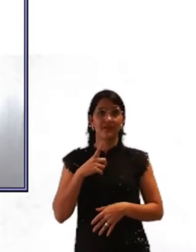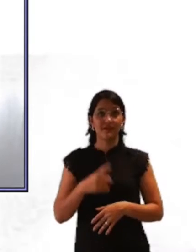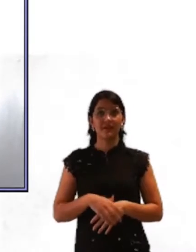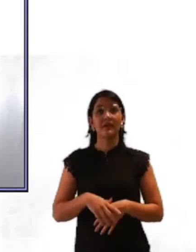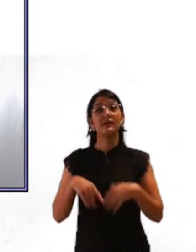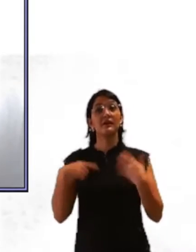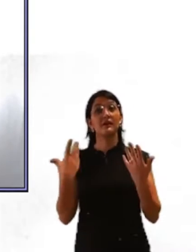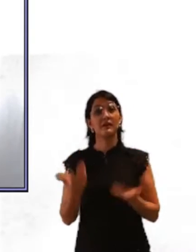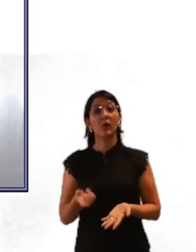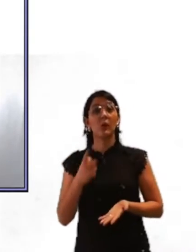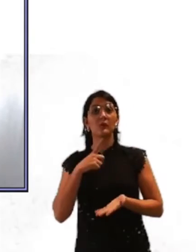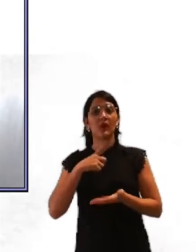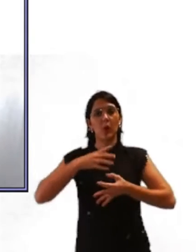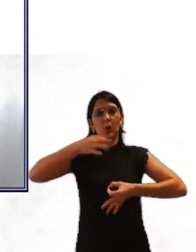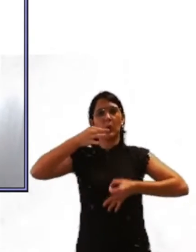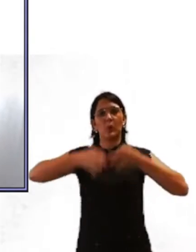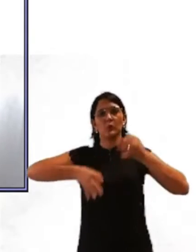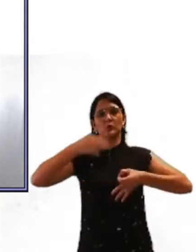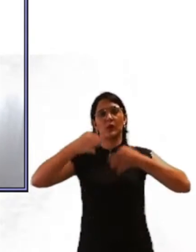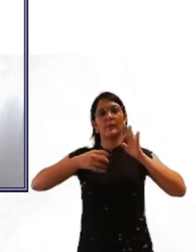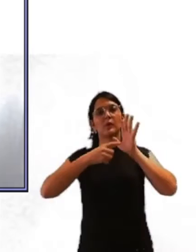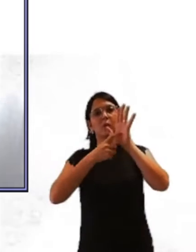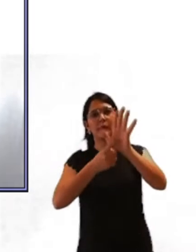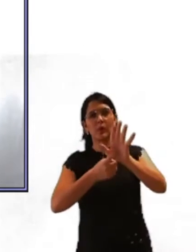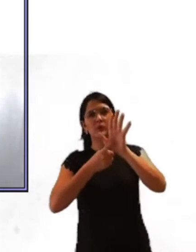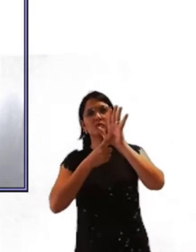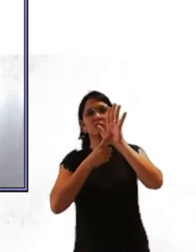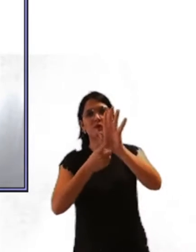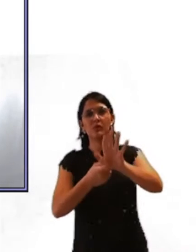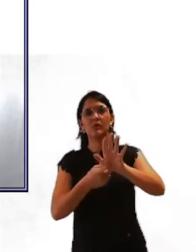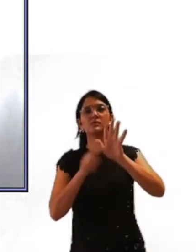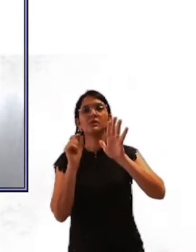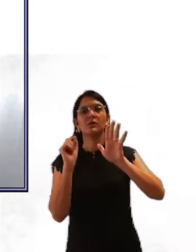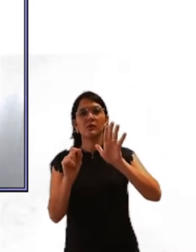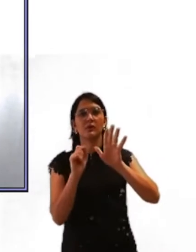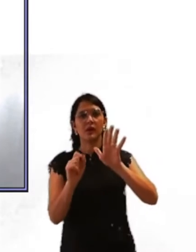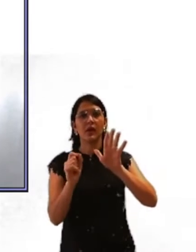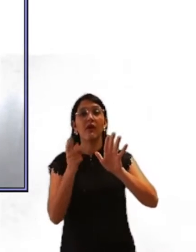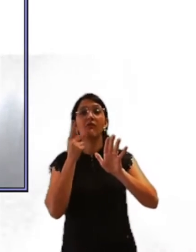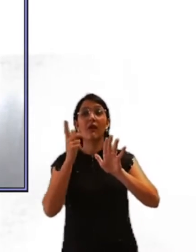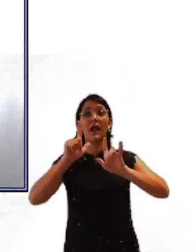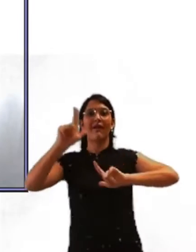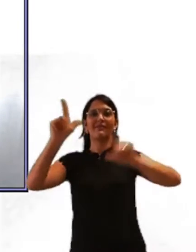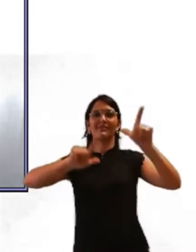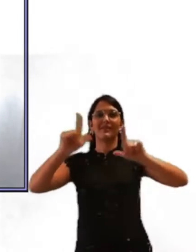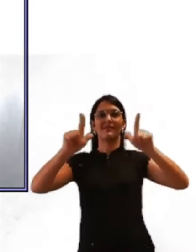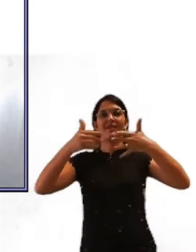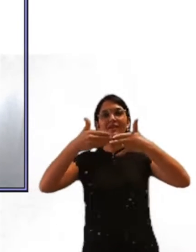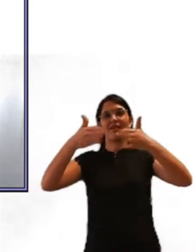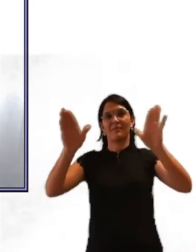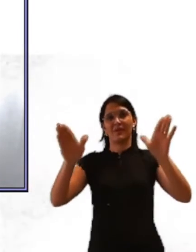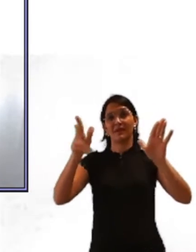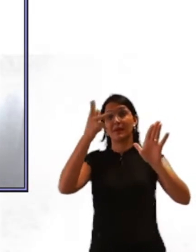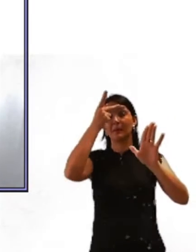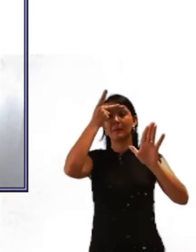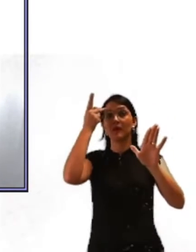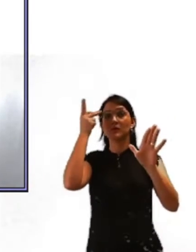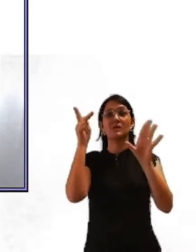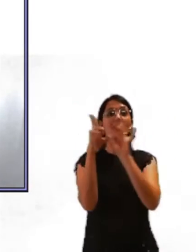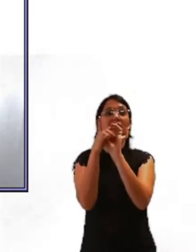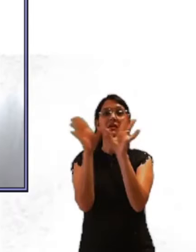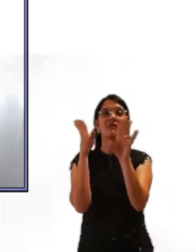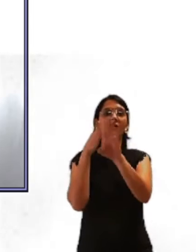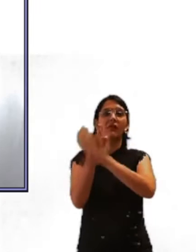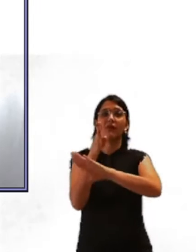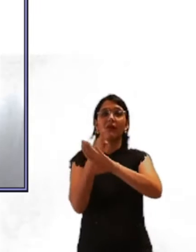os julgamentos são mostrados, são exibidos em uma TV aberta para milhões de